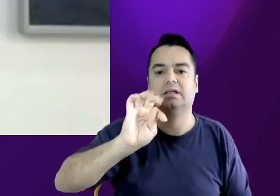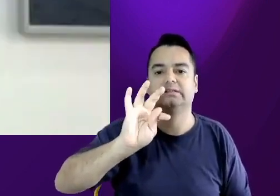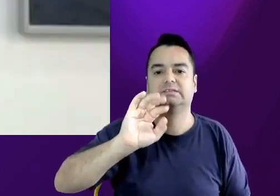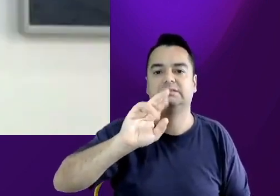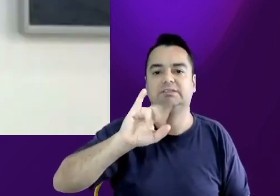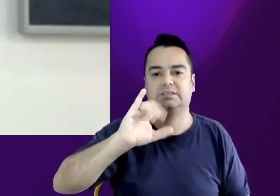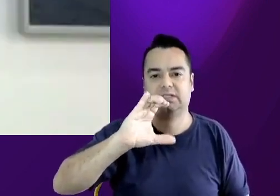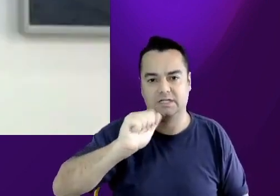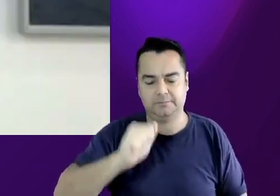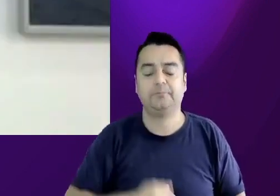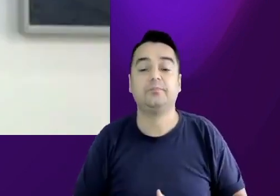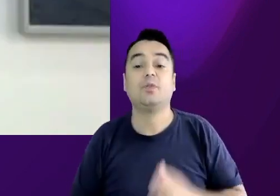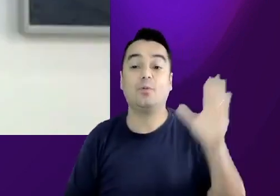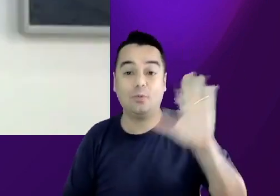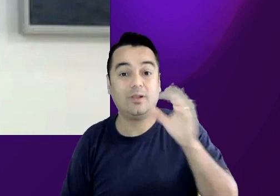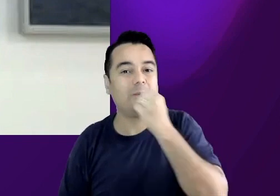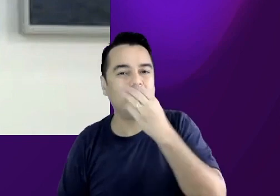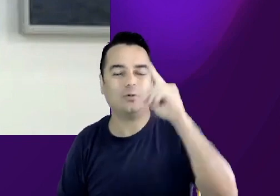Olá, bom dia.